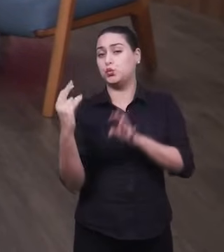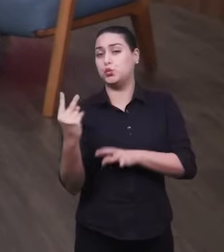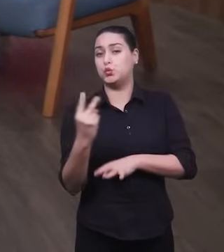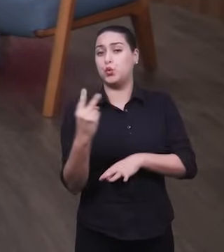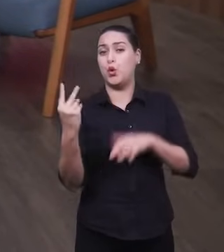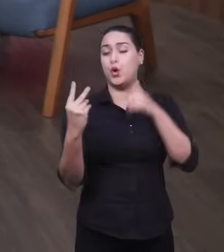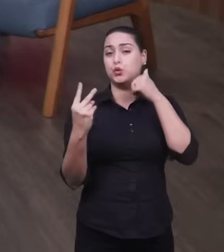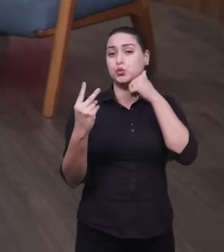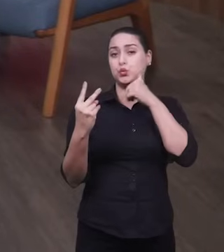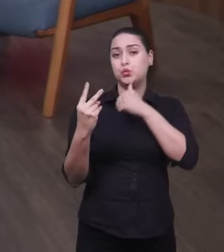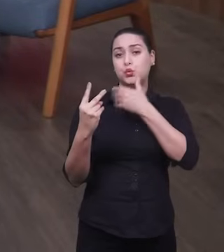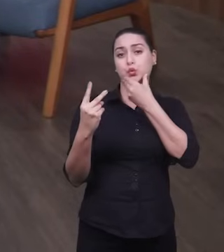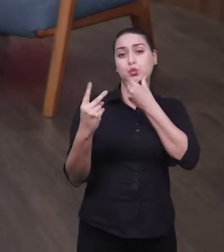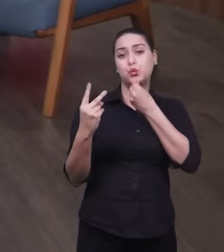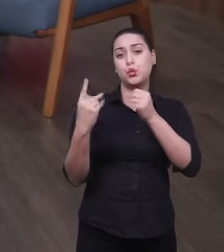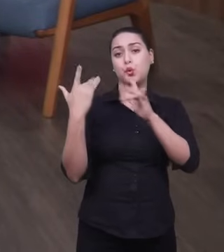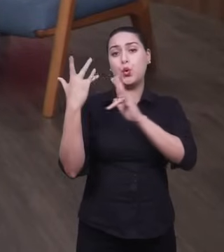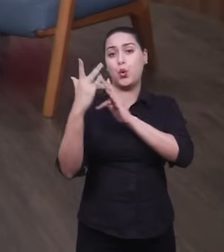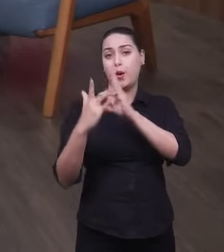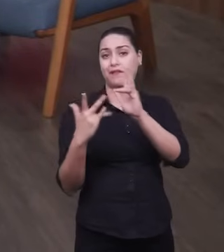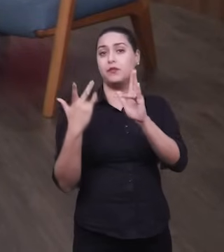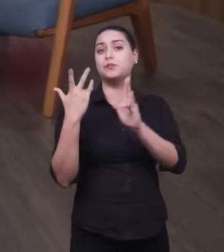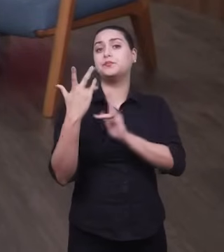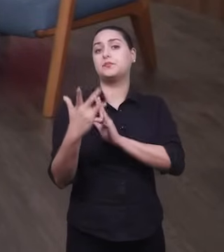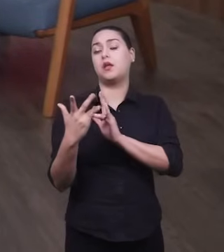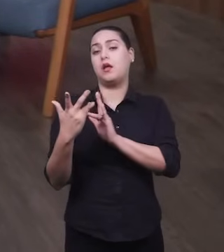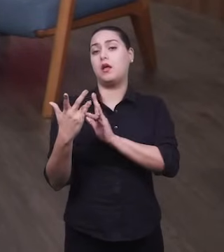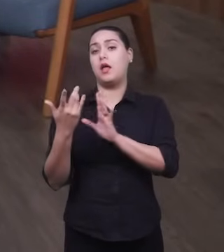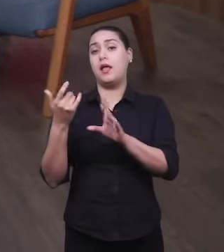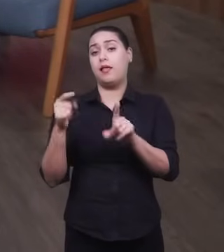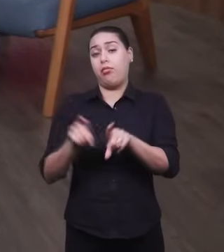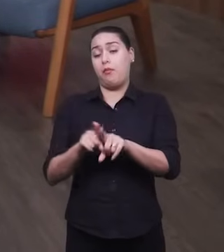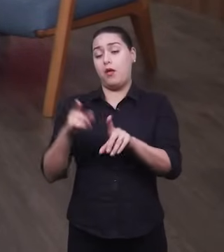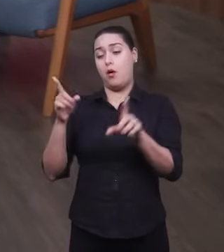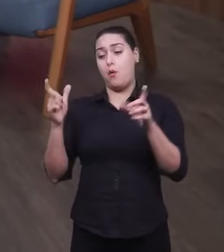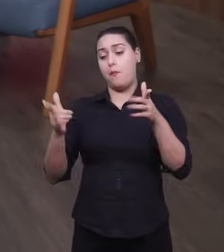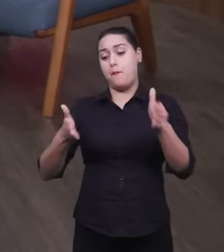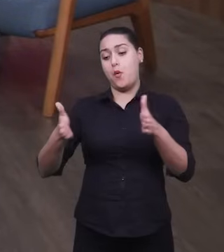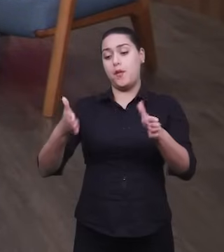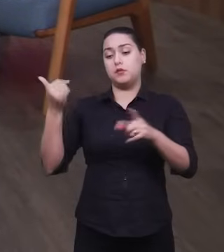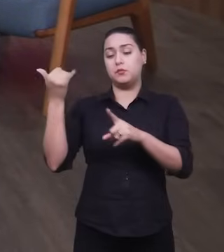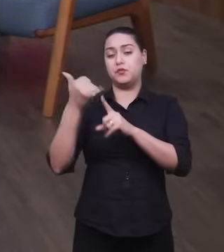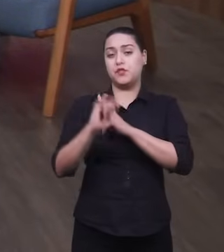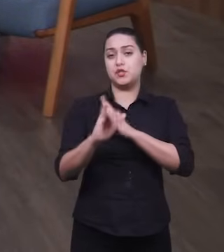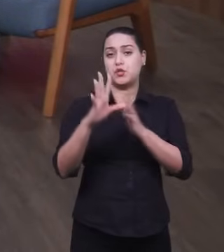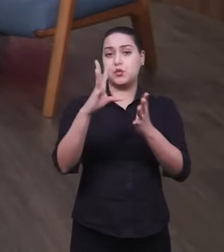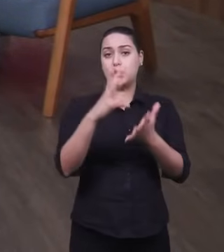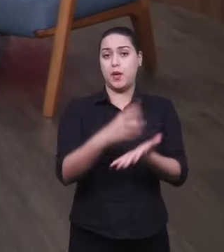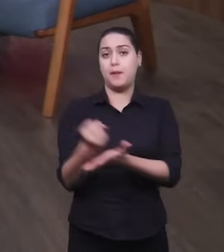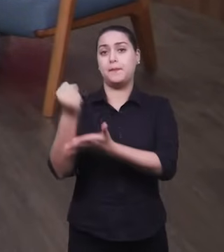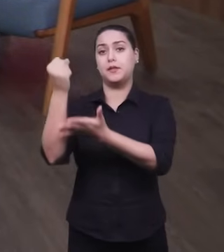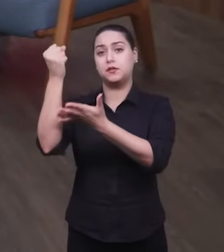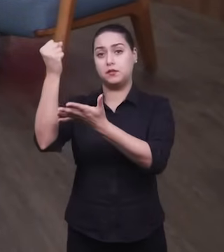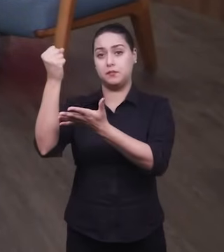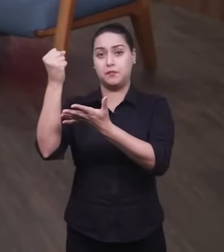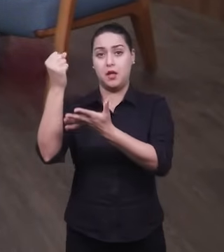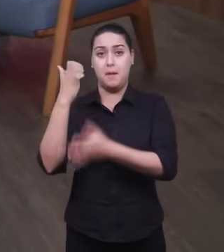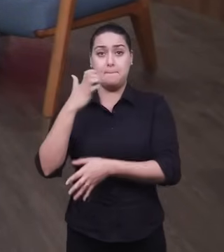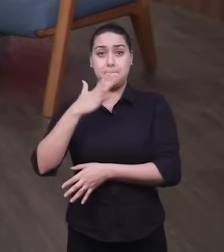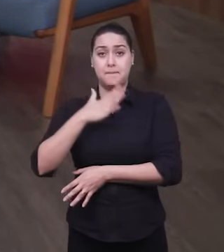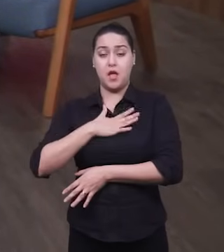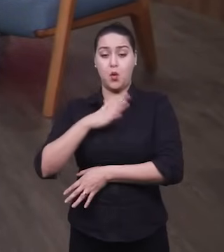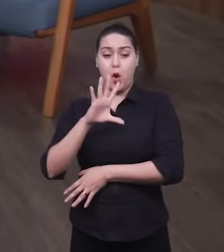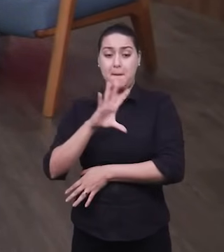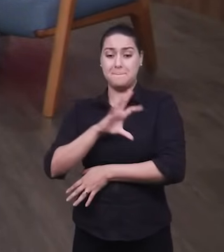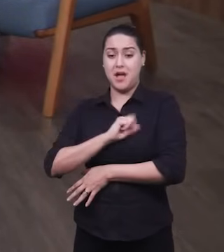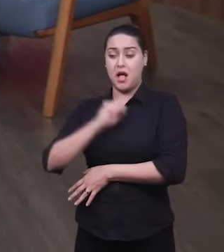que é o que profetiza do momento do arrebatamento. Então, quando diz, o meu amado desceu ao seu